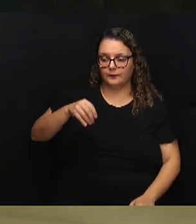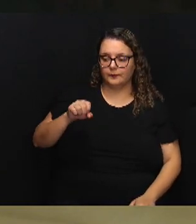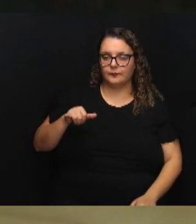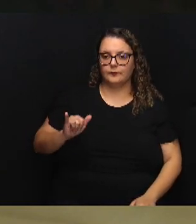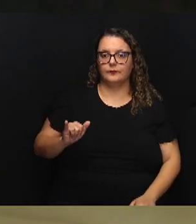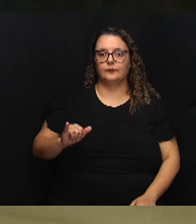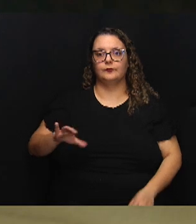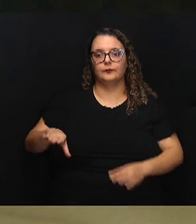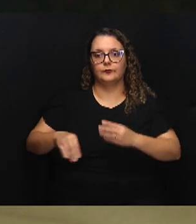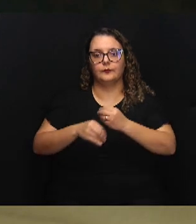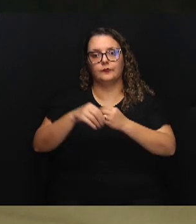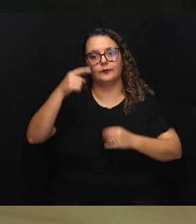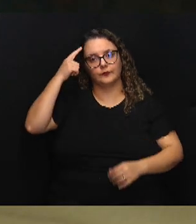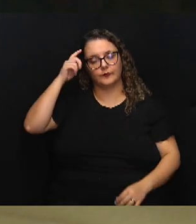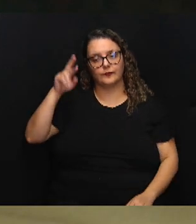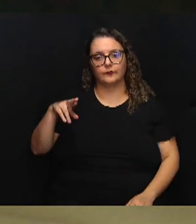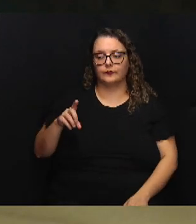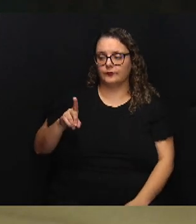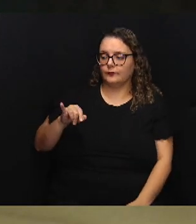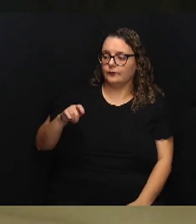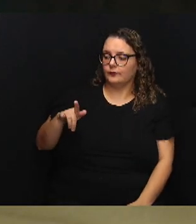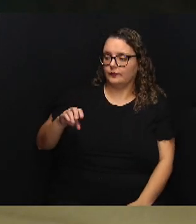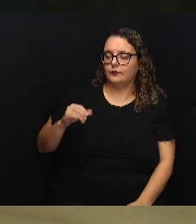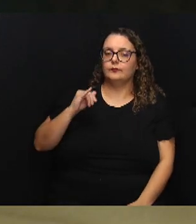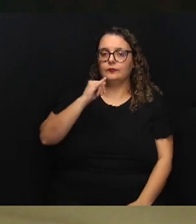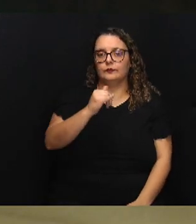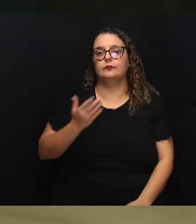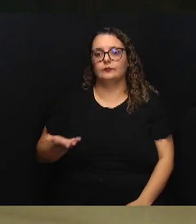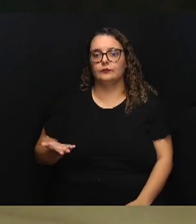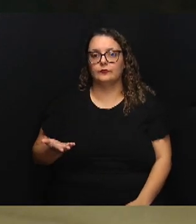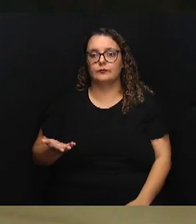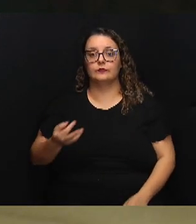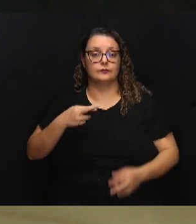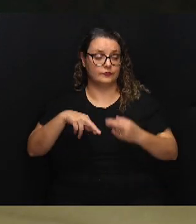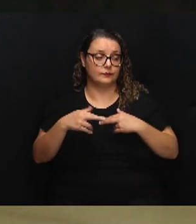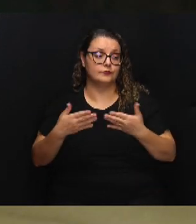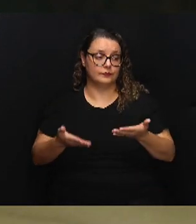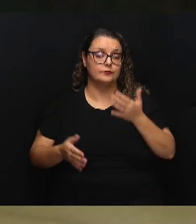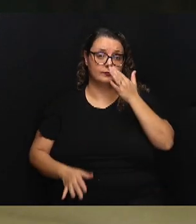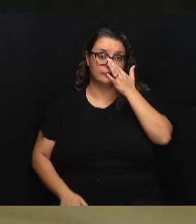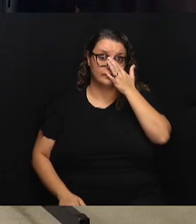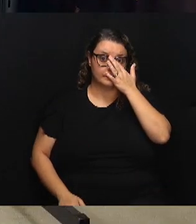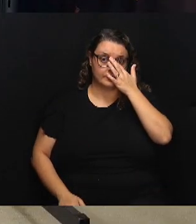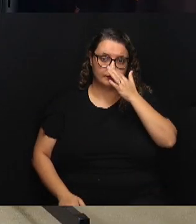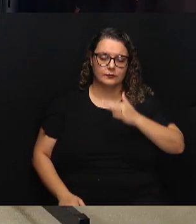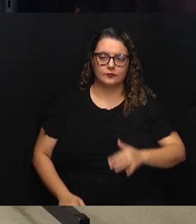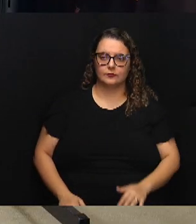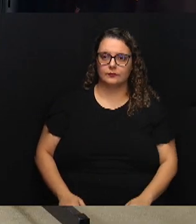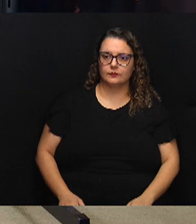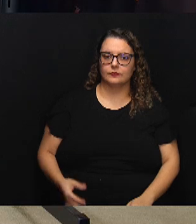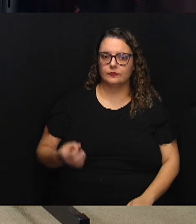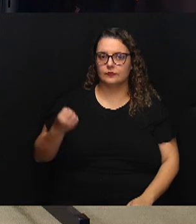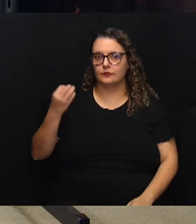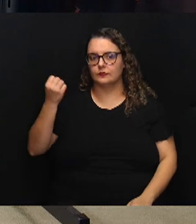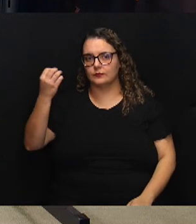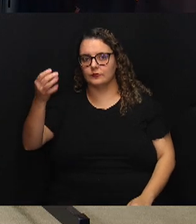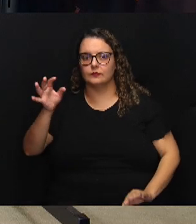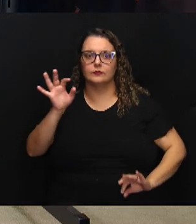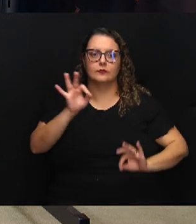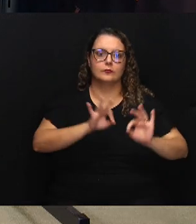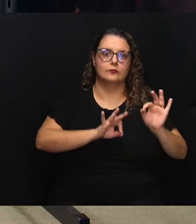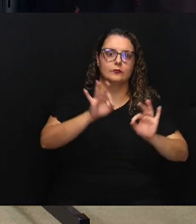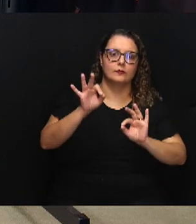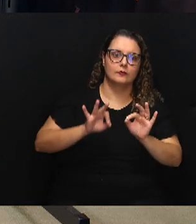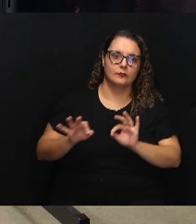gente o raciocínio que o Diego trouxe aqui dessa questão, né, de viajar,